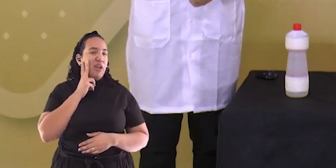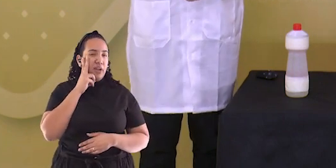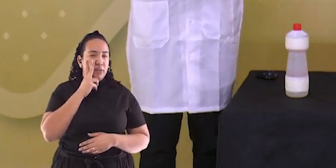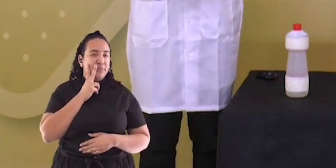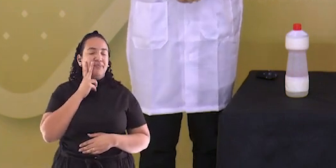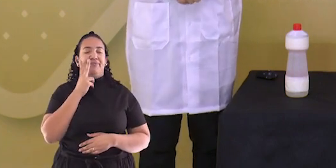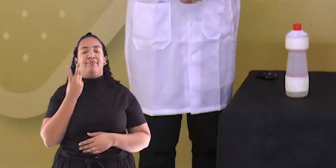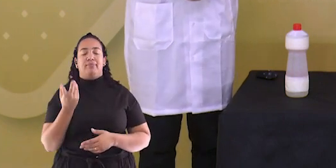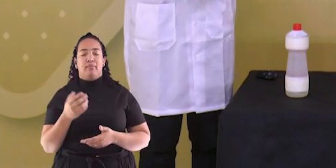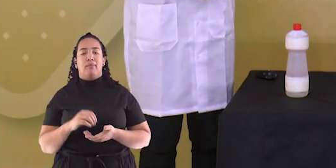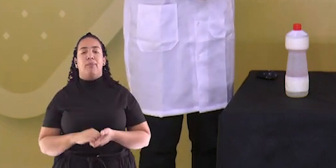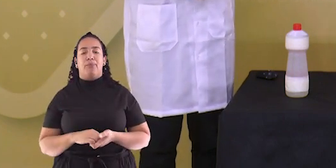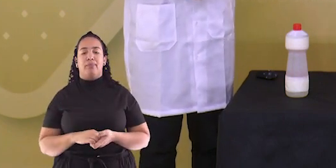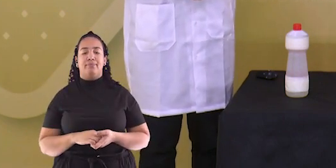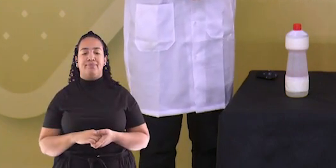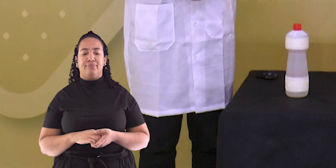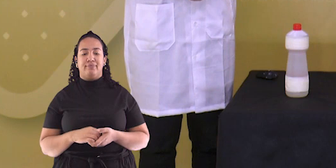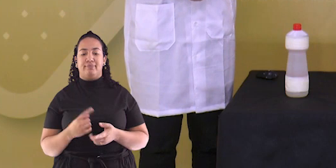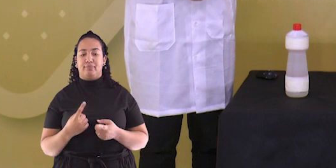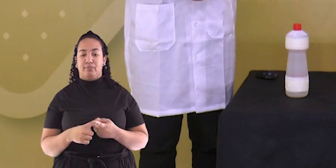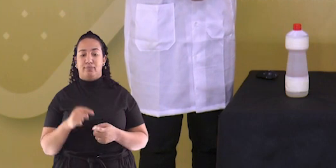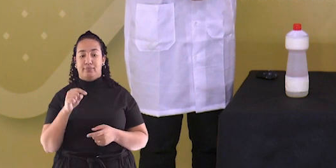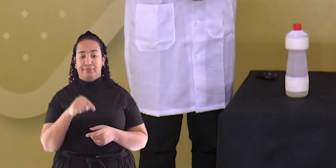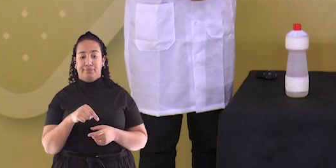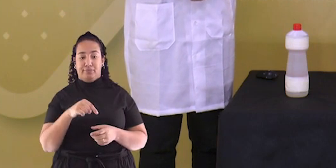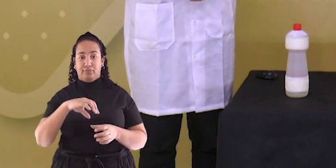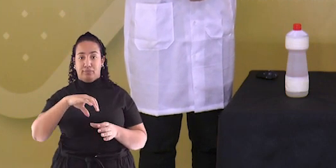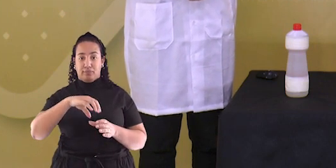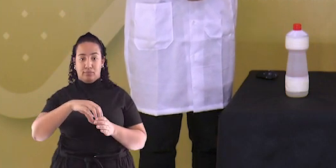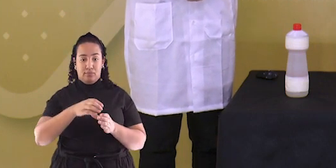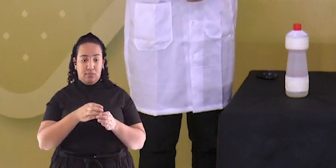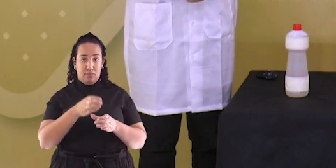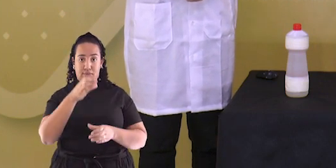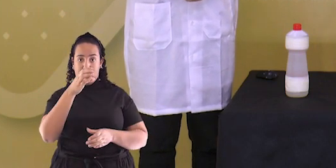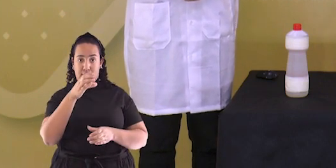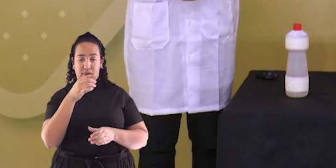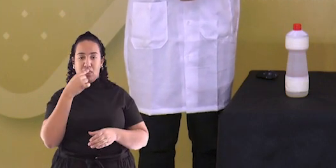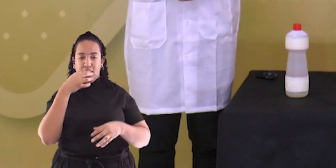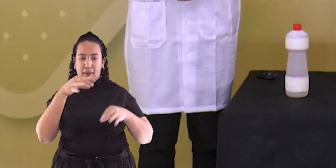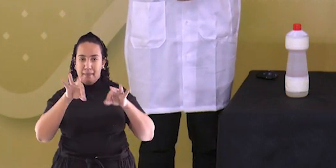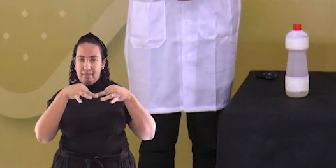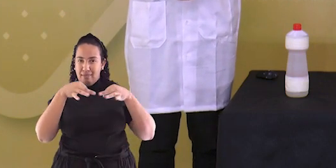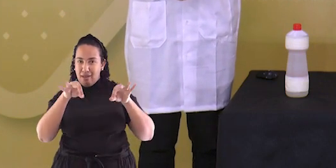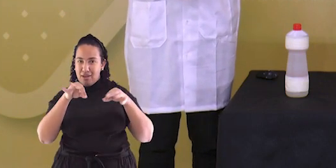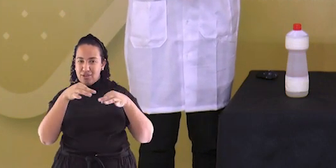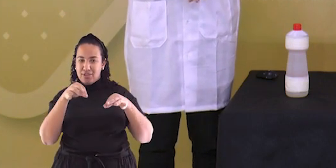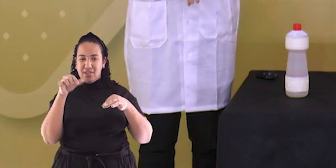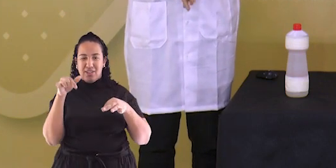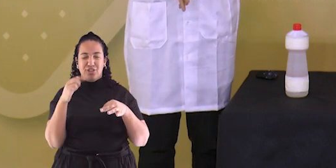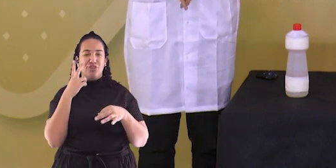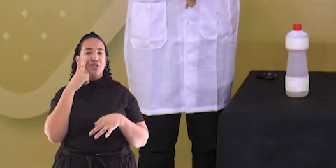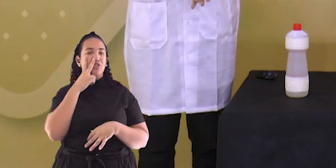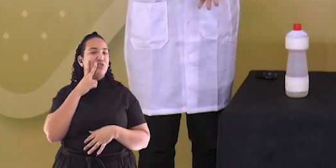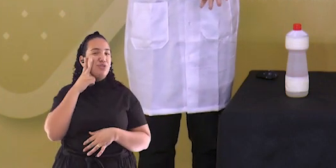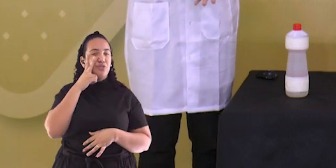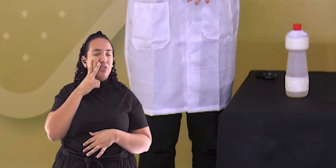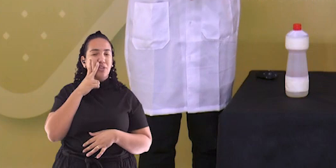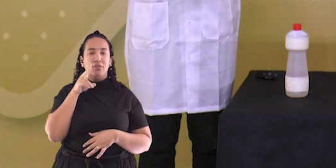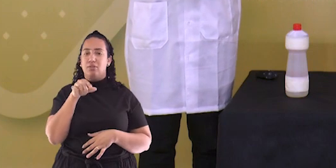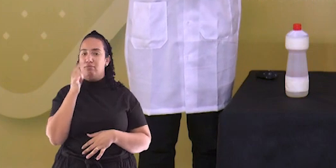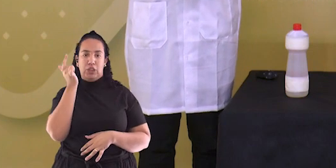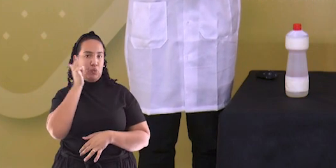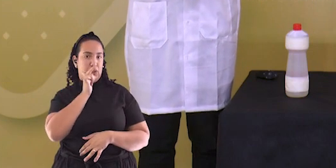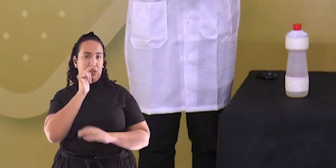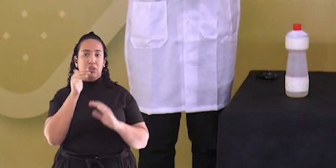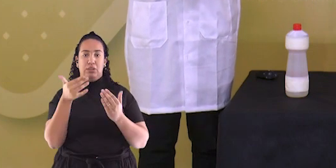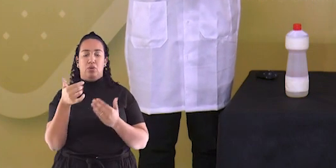vinho. Porque, como a nossa garrafa é plástica, uma rolha comum não ia conseguir fazer essa vedação. Então a gente foi atrás de uma um pouco maior e